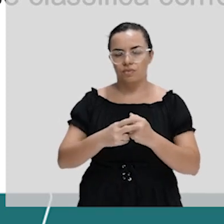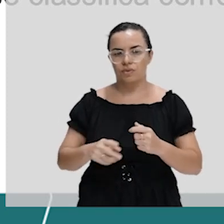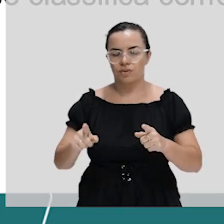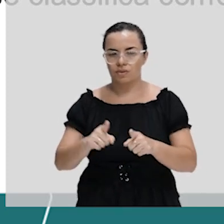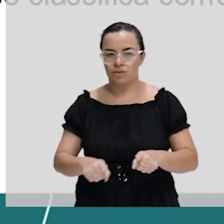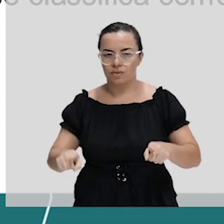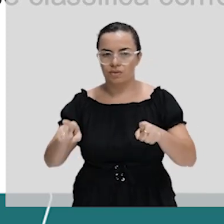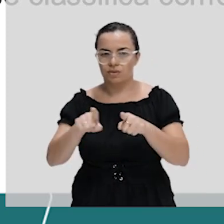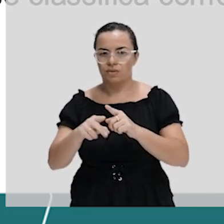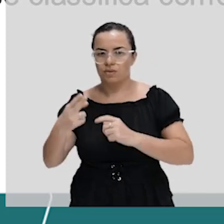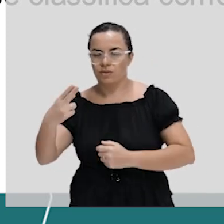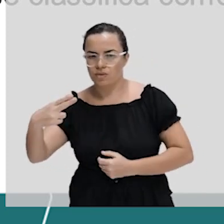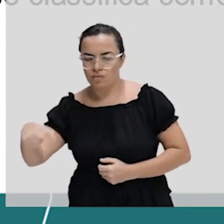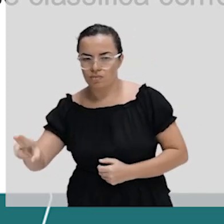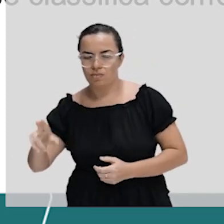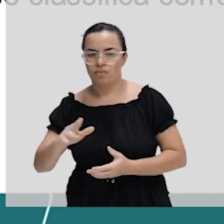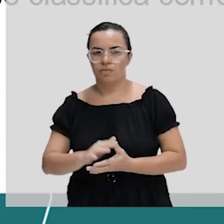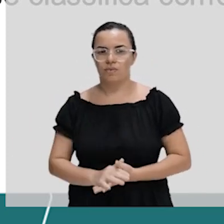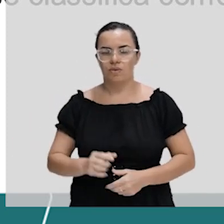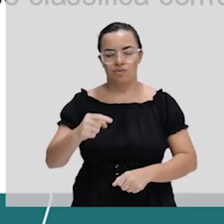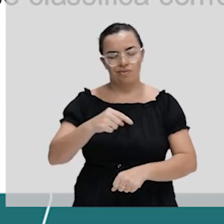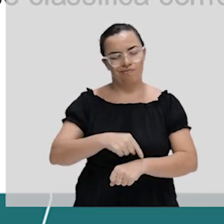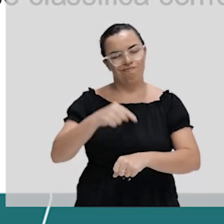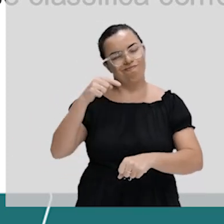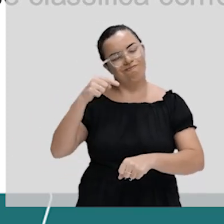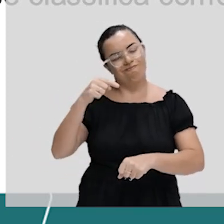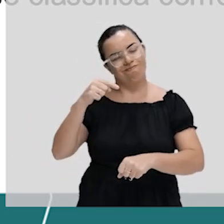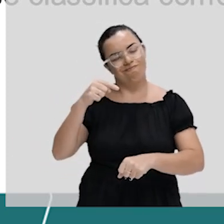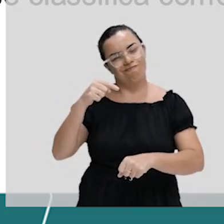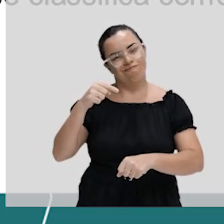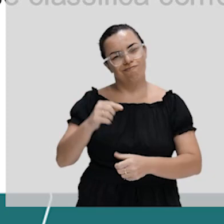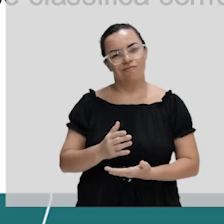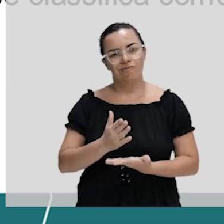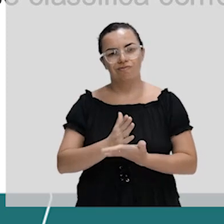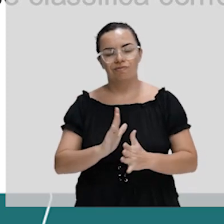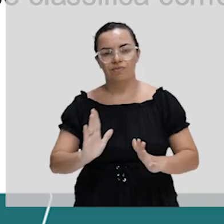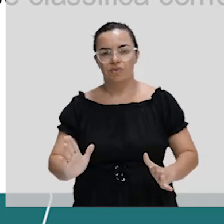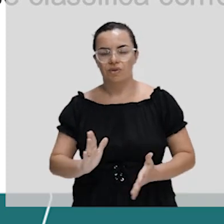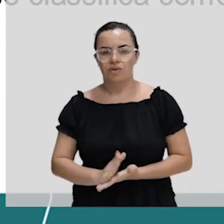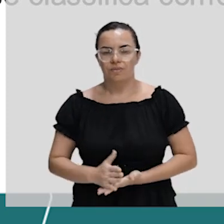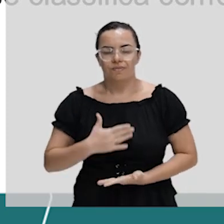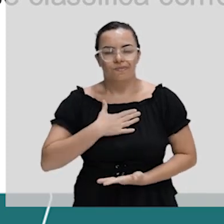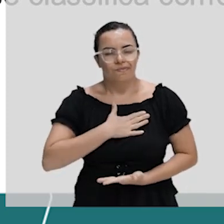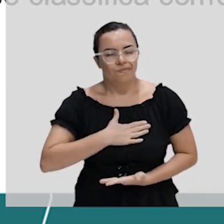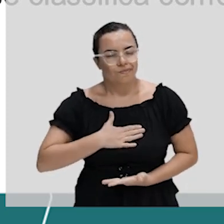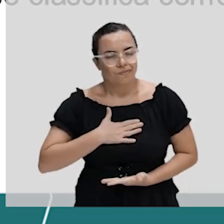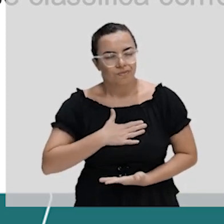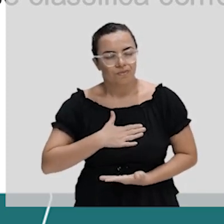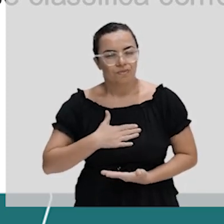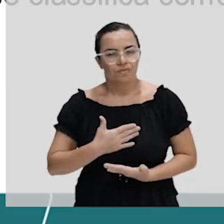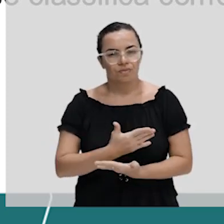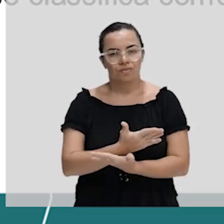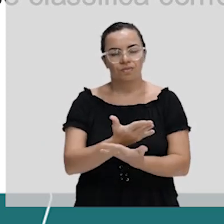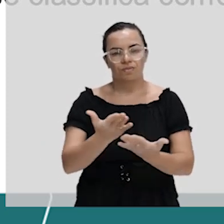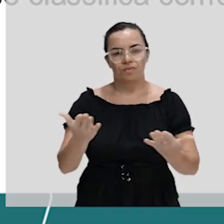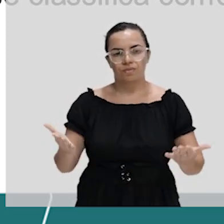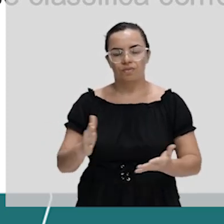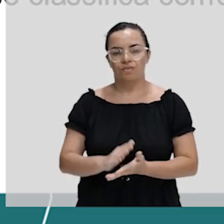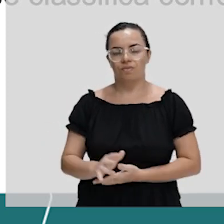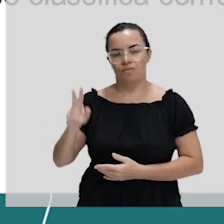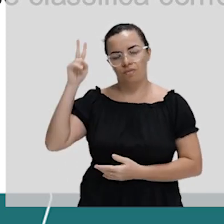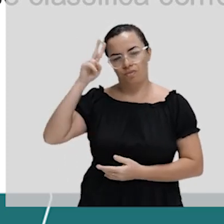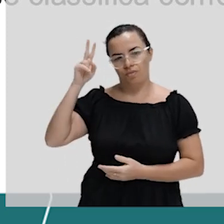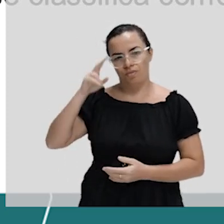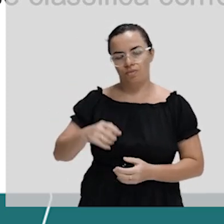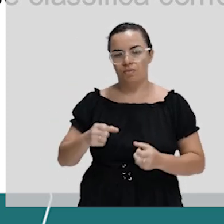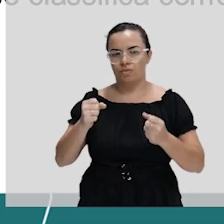nome mais uma vez. Meu tempo está acabando, foi um prazer estar com vocês mais uma vez. Lembrando que você